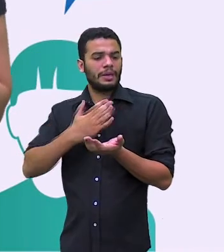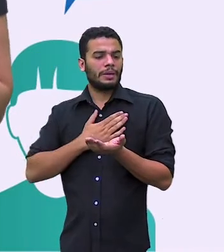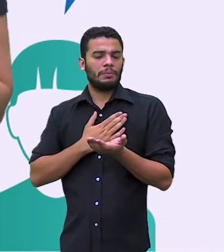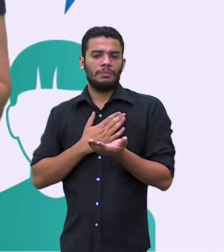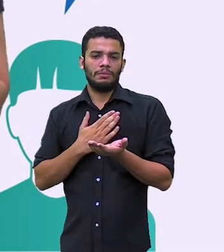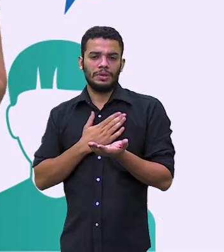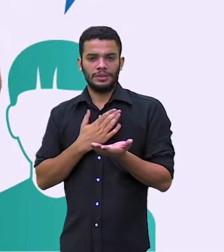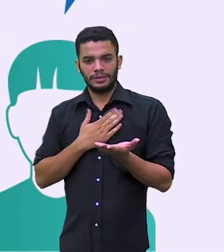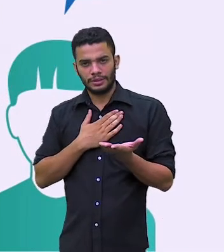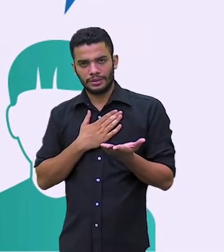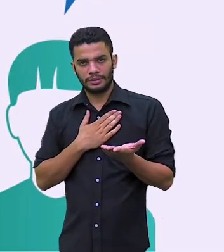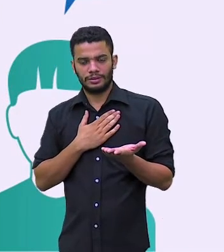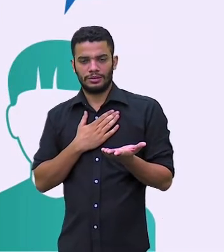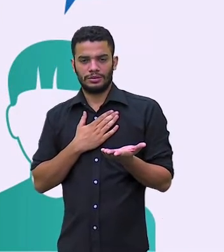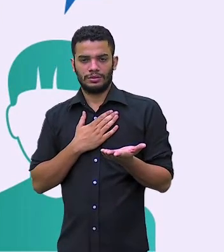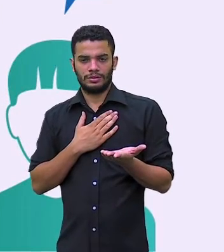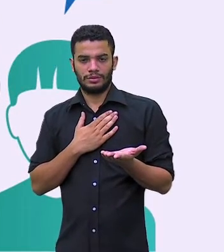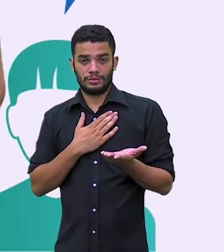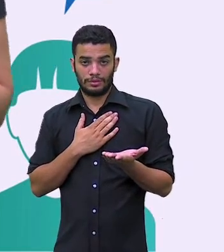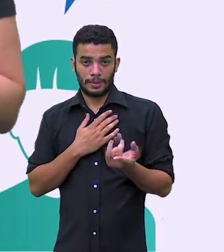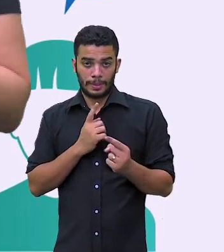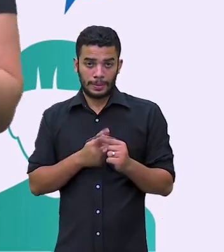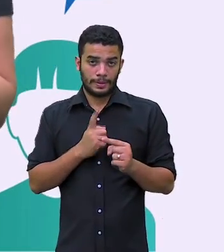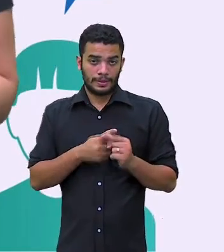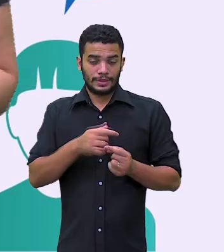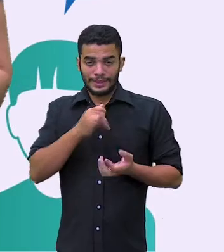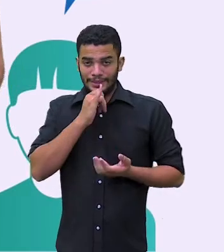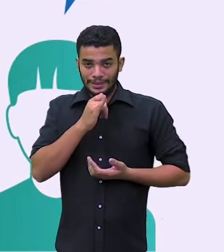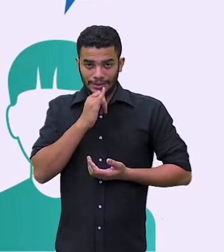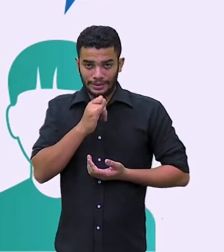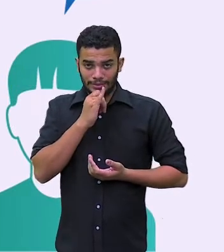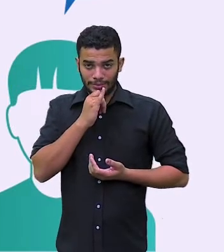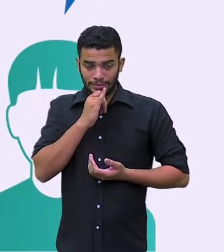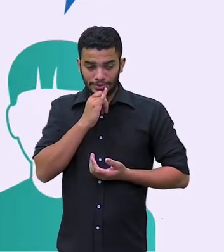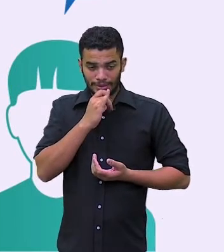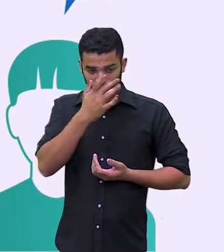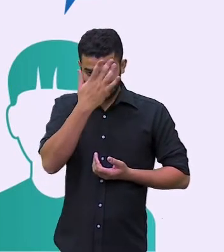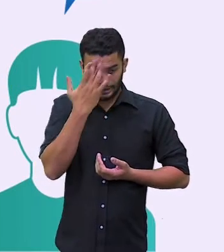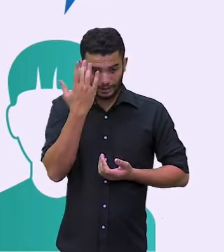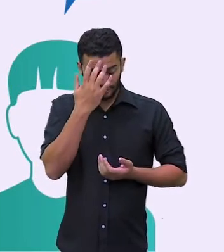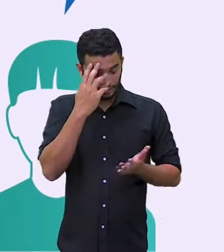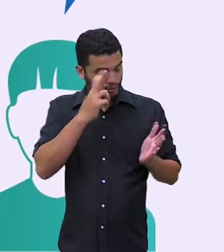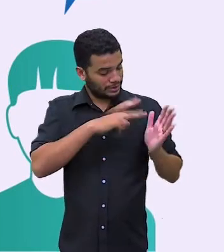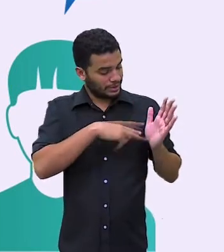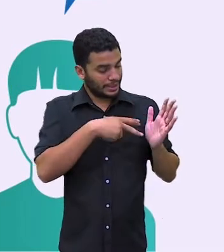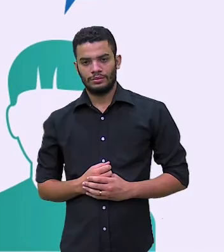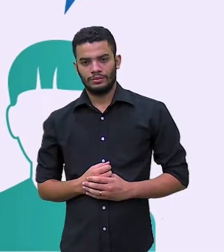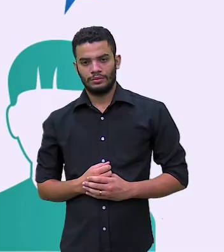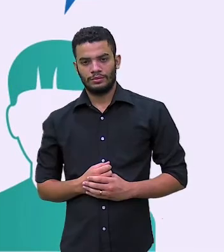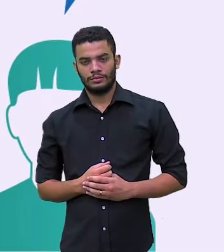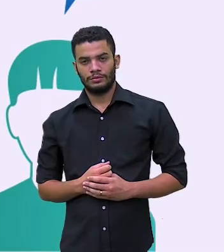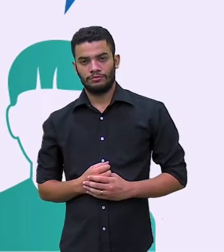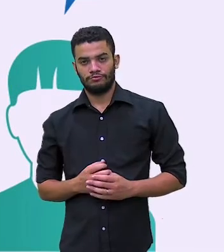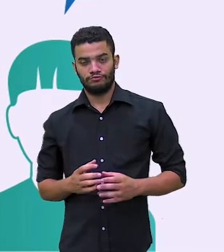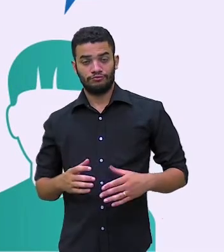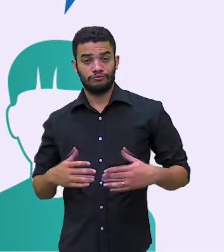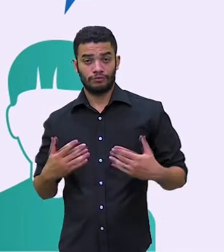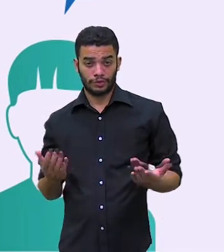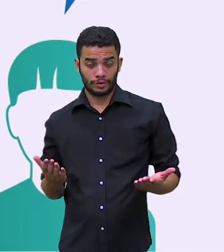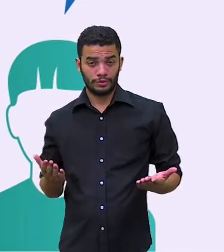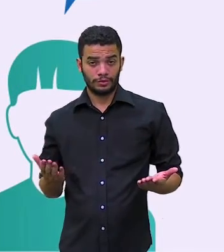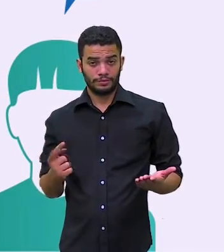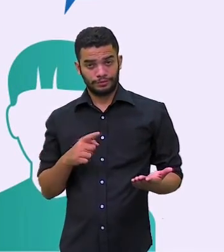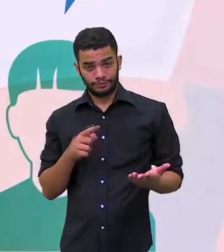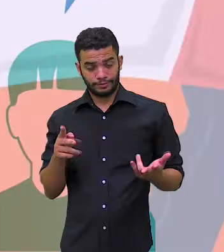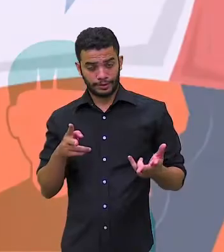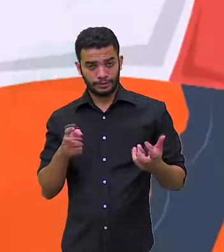dos artigos, eles causam justamente esse pensamento aí e essa defesa do ponto de vista. Então, estudante,